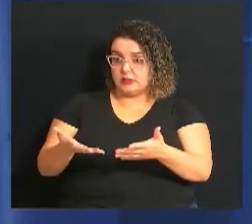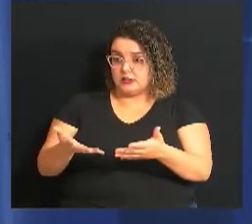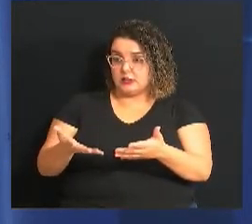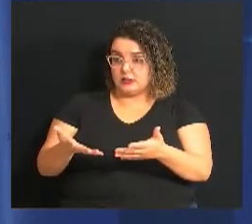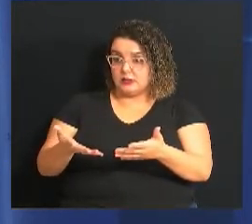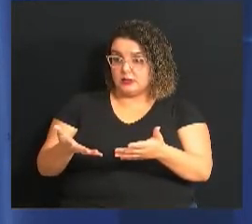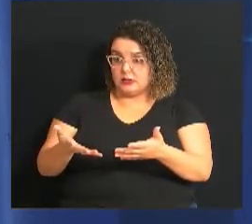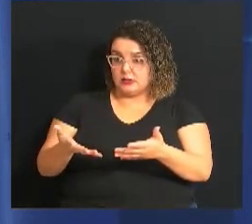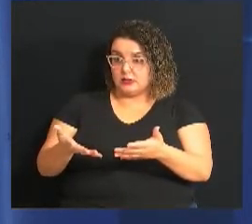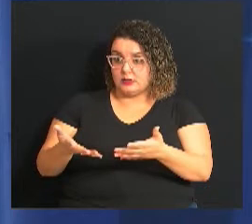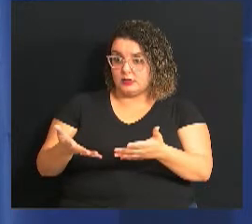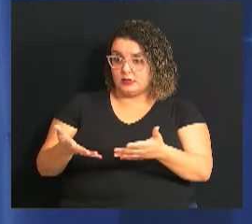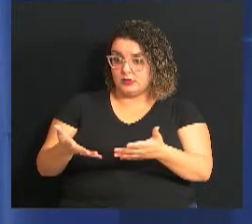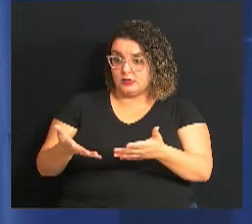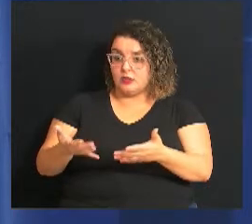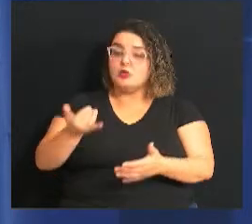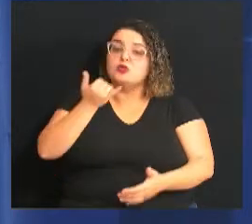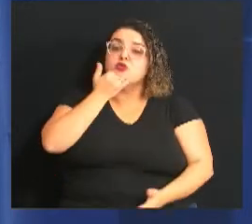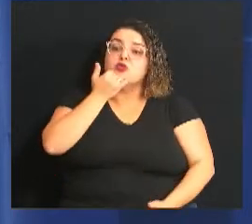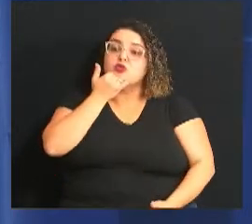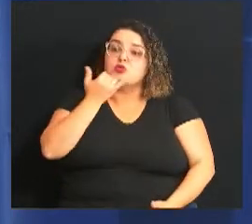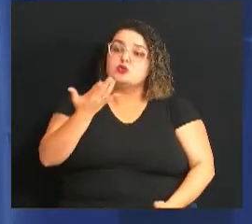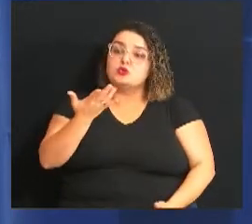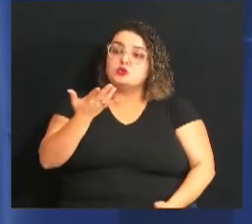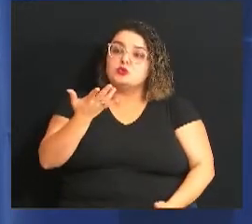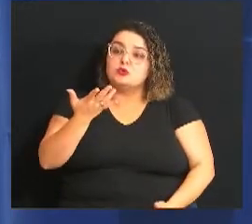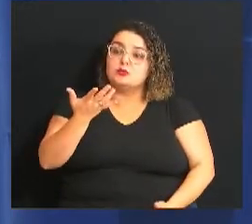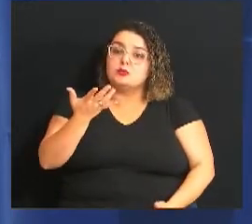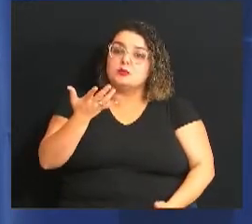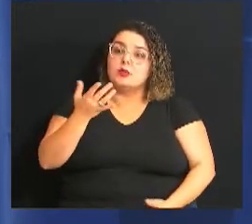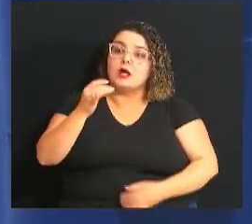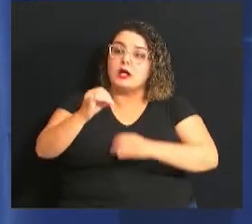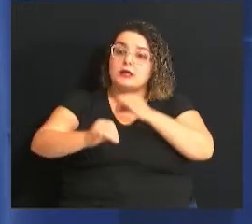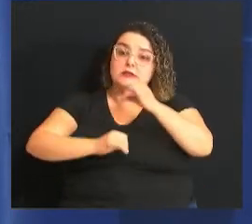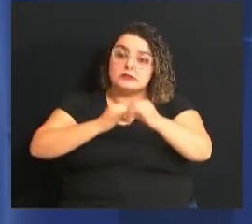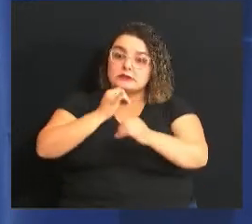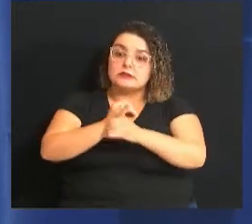Foi. Desculpa, eu estava falando dos estudos de uma mãe.